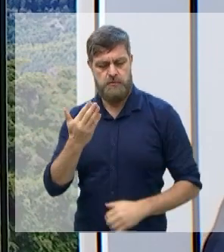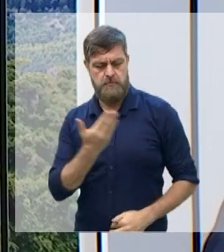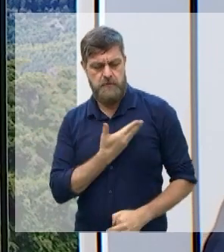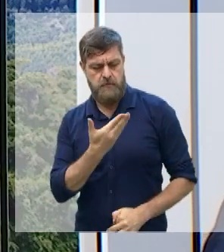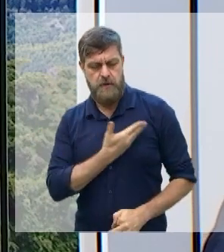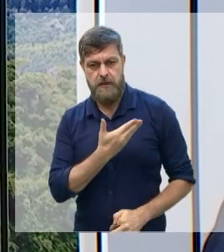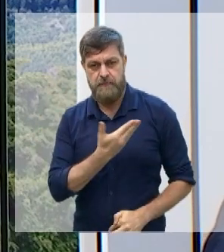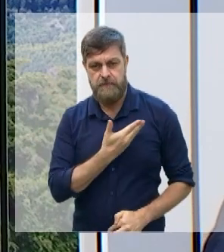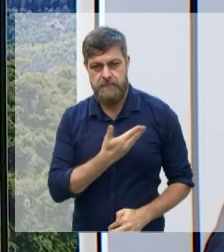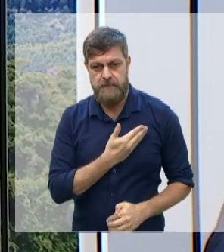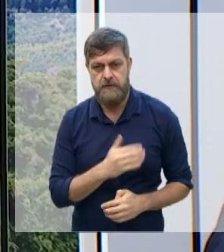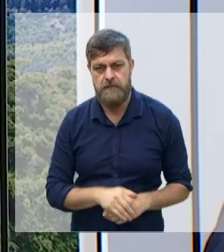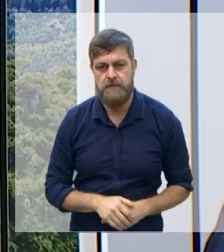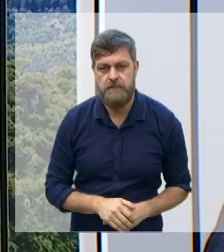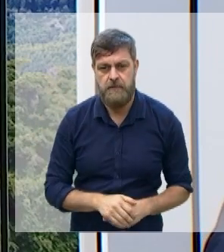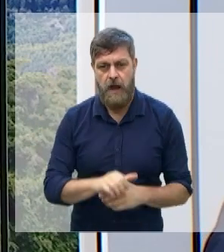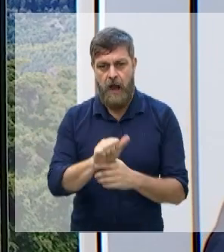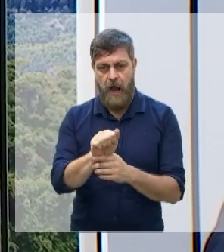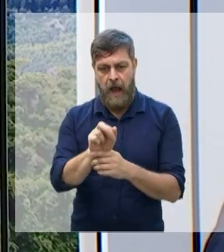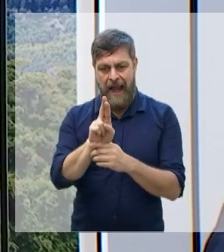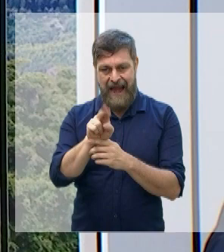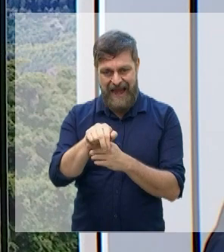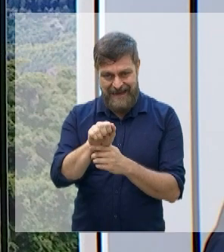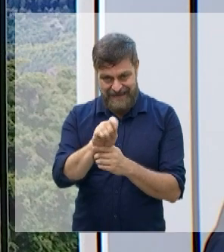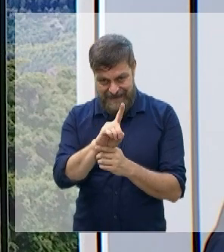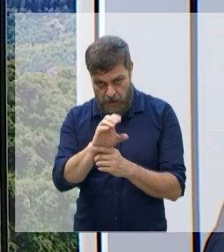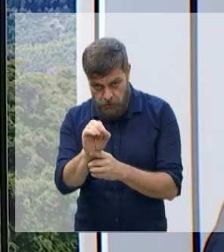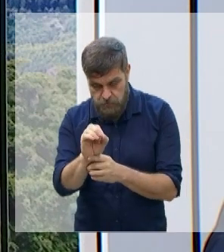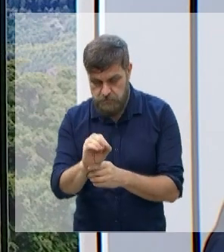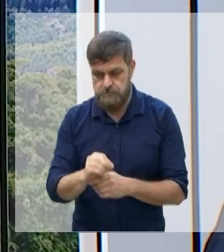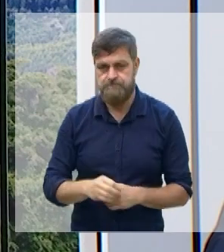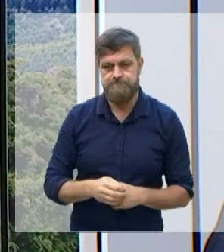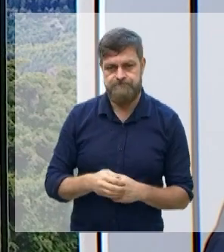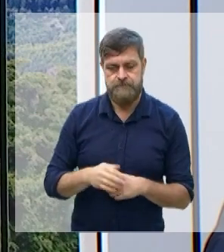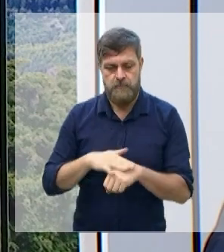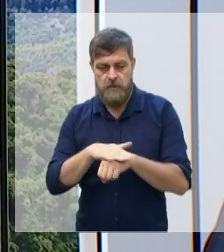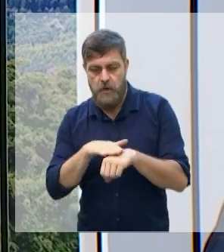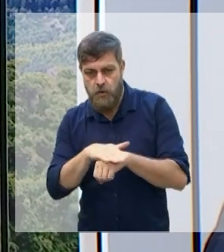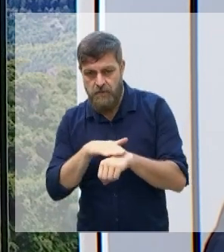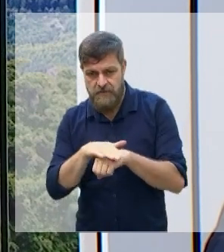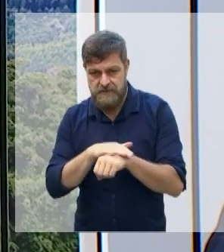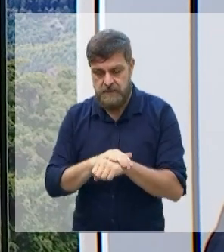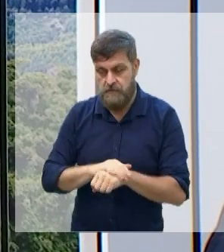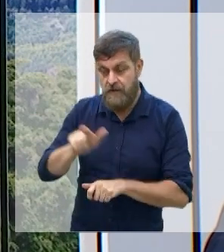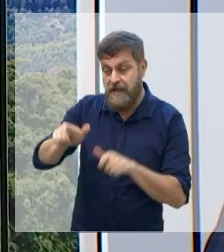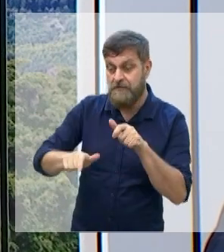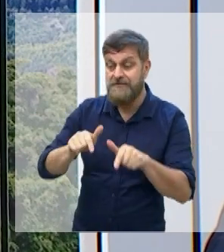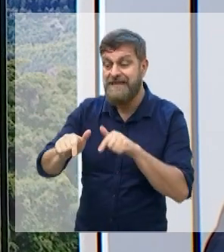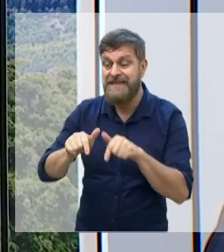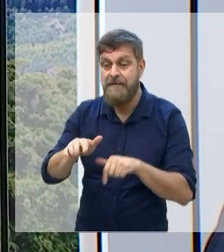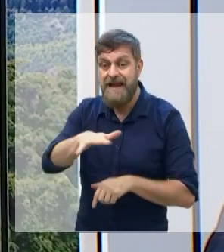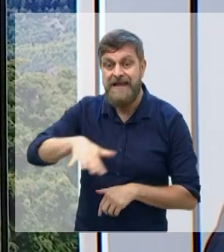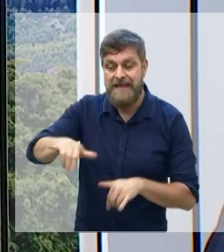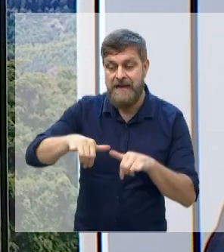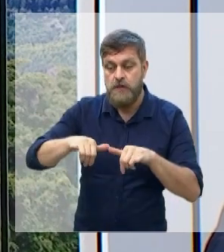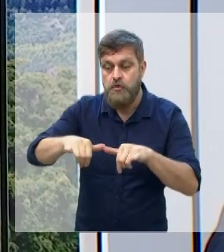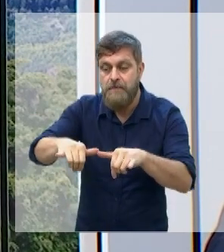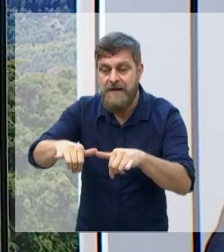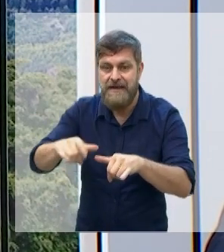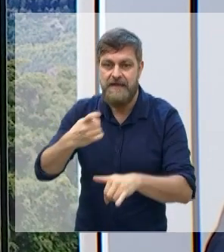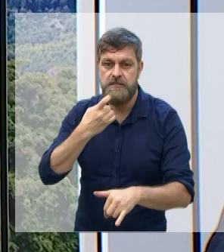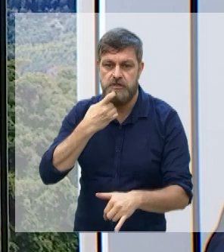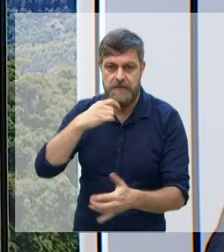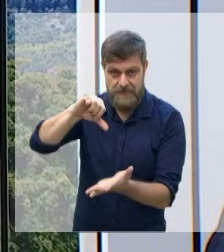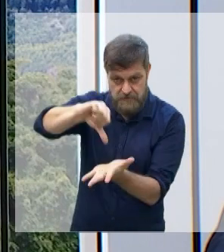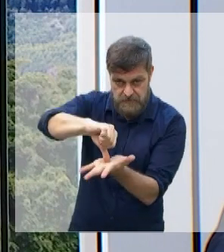colega e o jornal soviético a presidente da setec para conversar com os permissionários do mercado municipal eles têm algumas